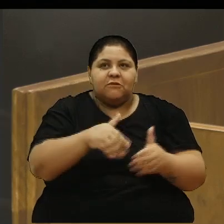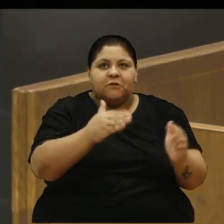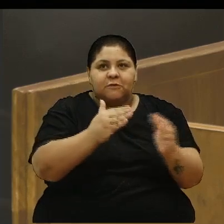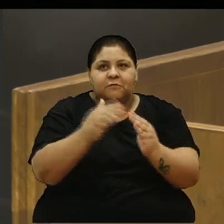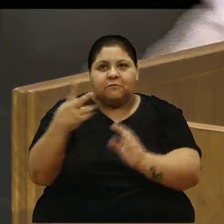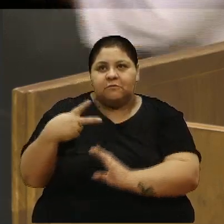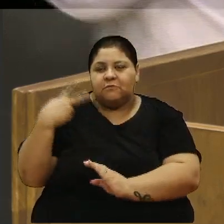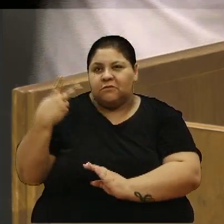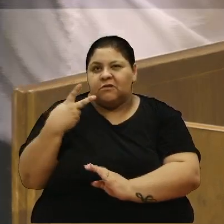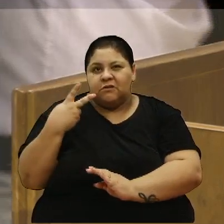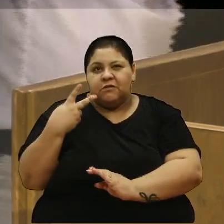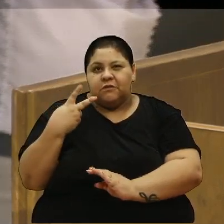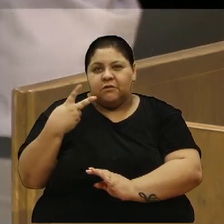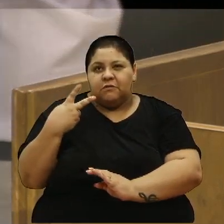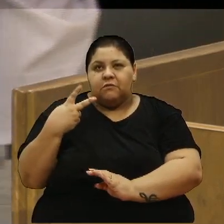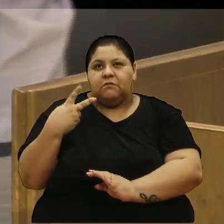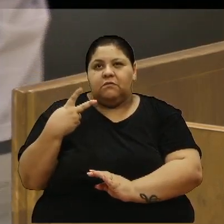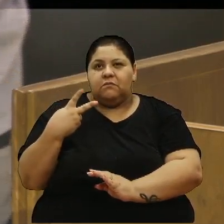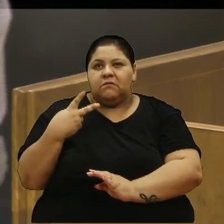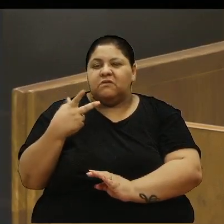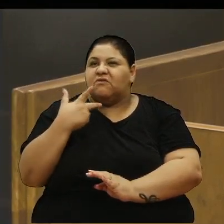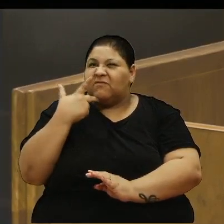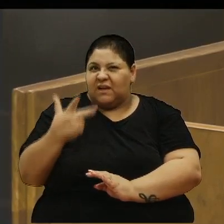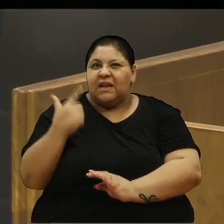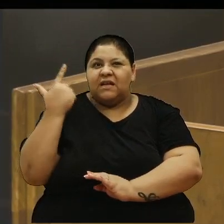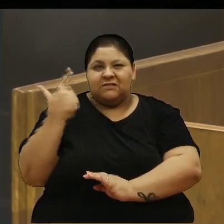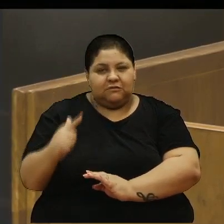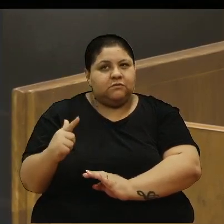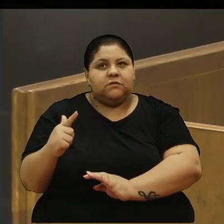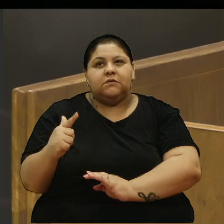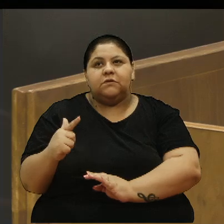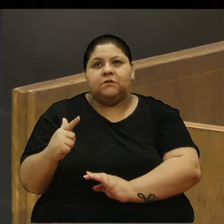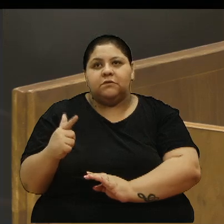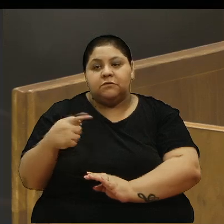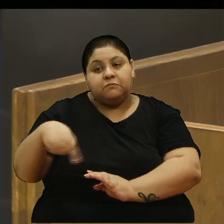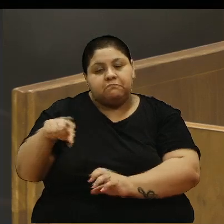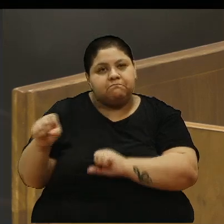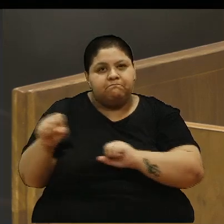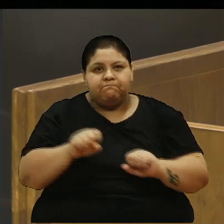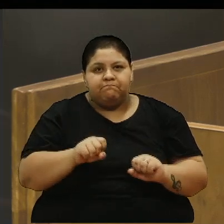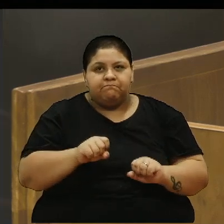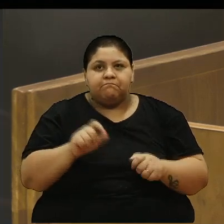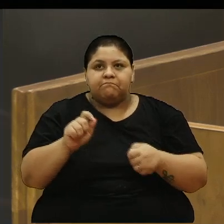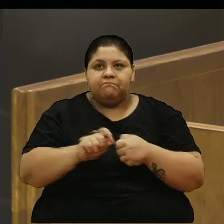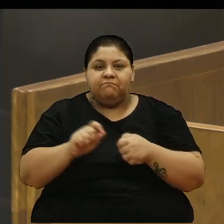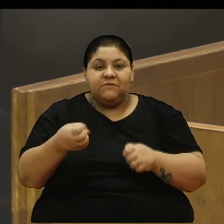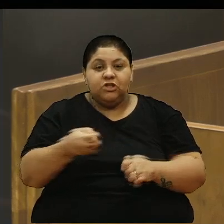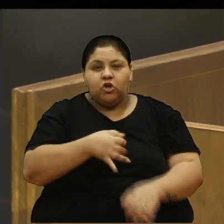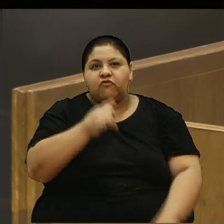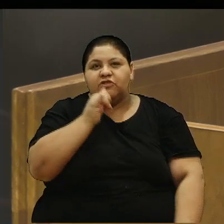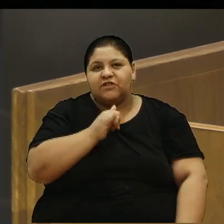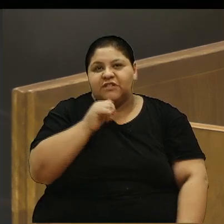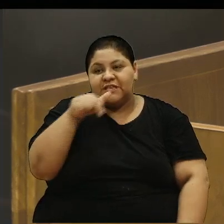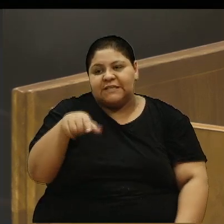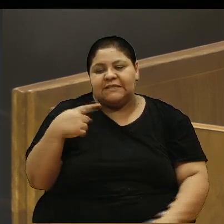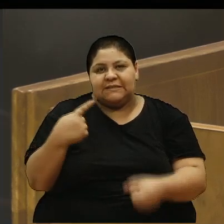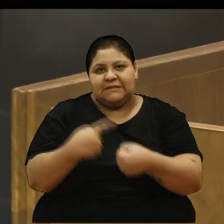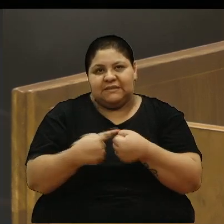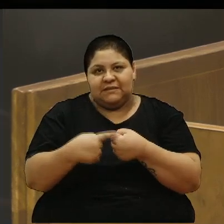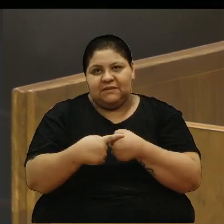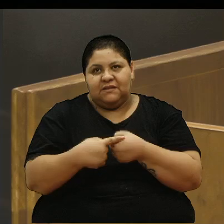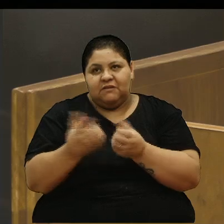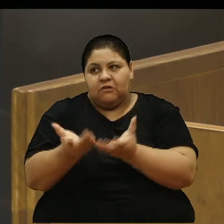vereadores, talvez reforçar isso, né? Para que nós possamos, daqui a pouco, fazer novos testes aqui na cidade. O